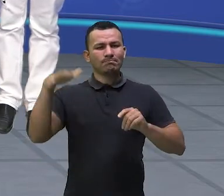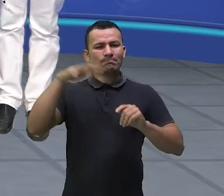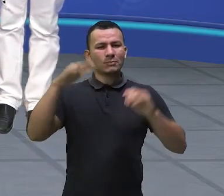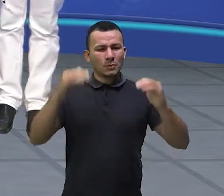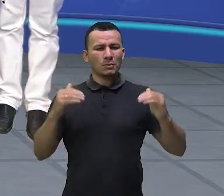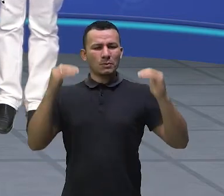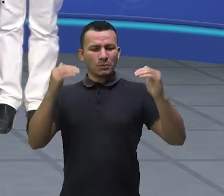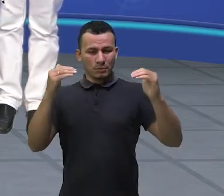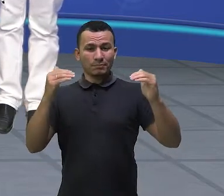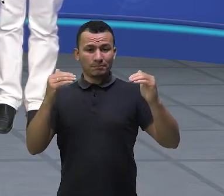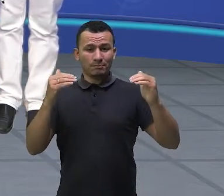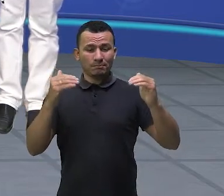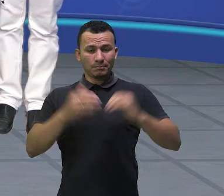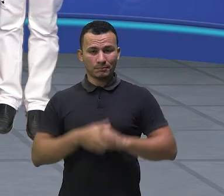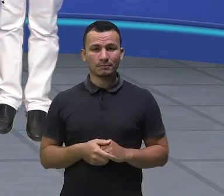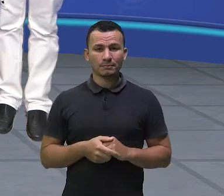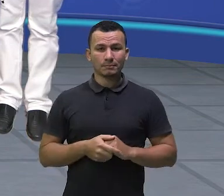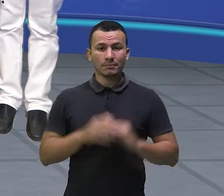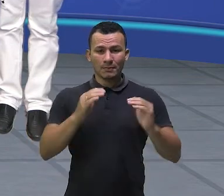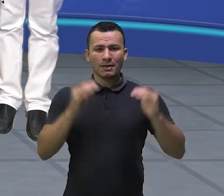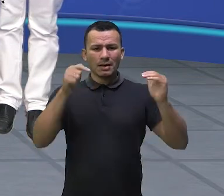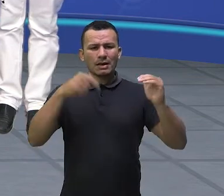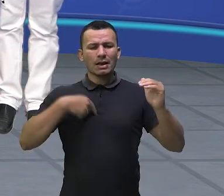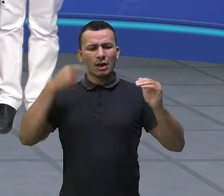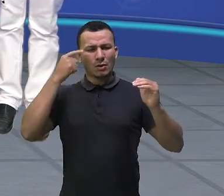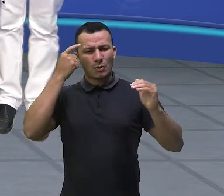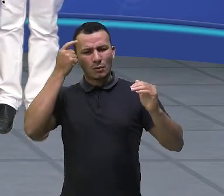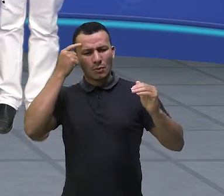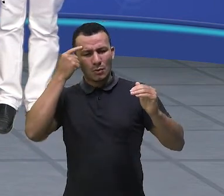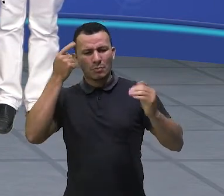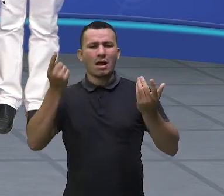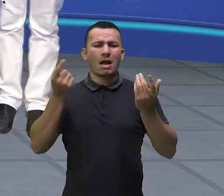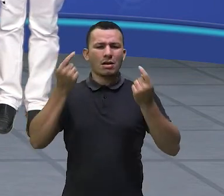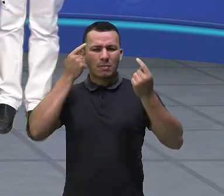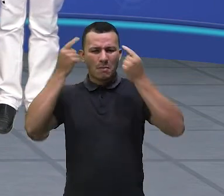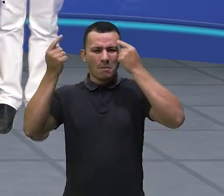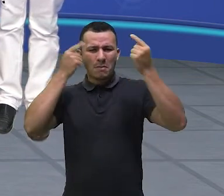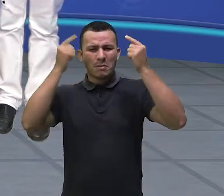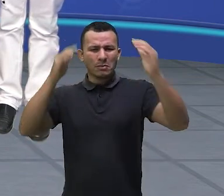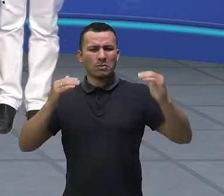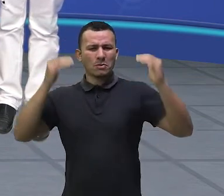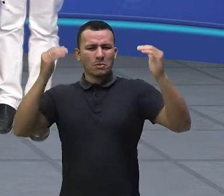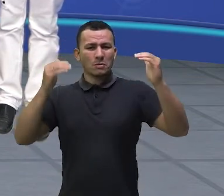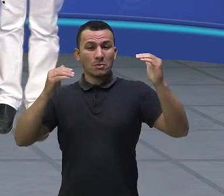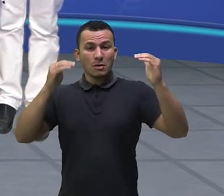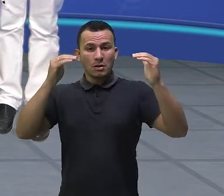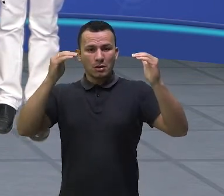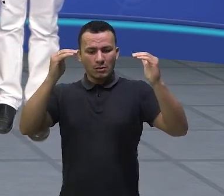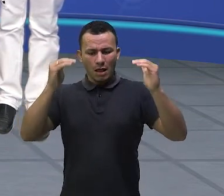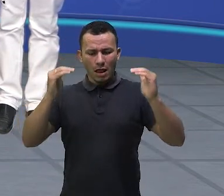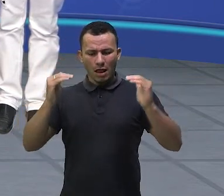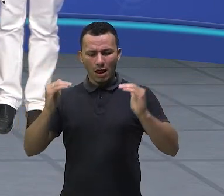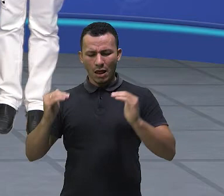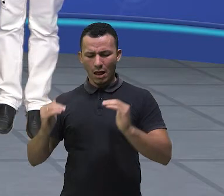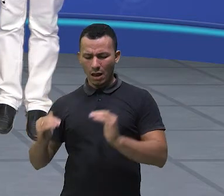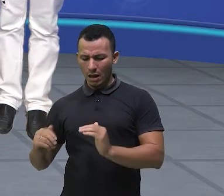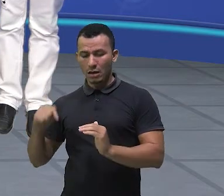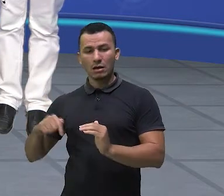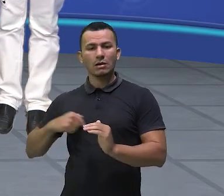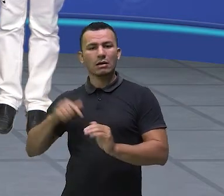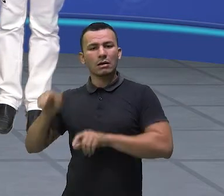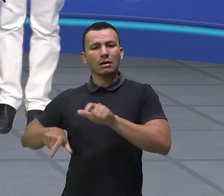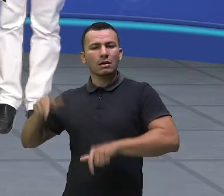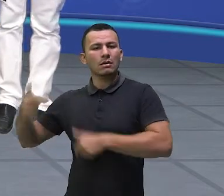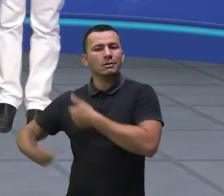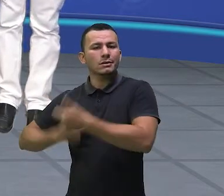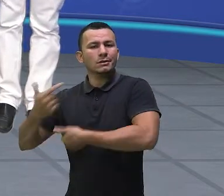As ideias, a parte de cima, amarela, superestrutura, e abaixo estão os trabalhadores que